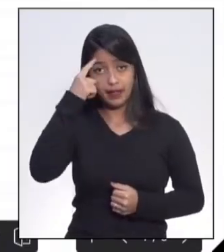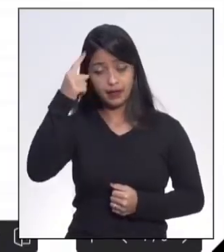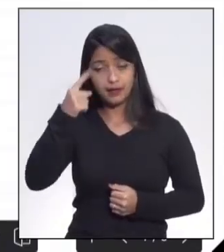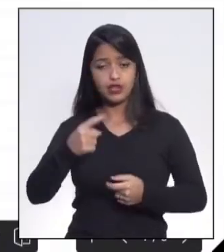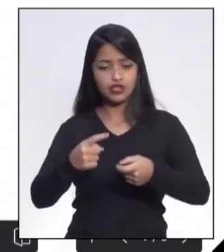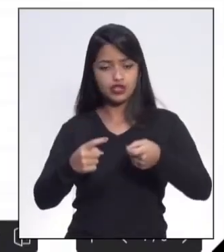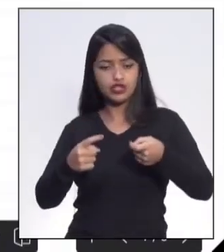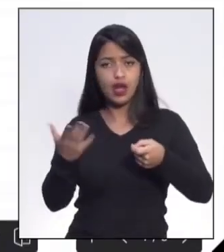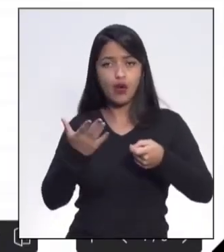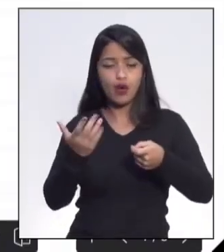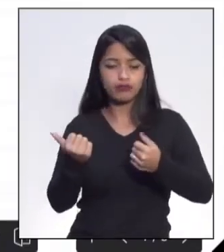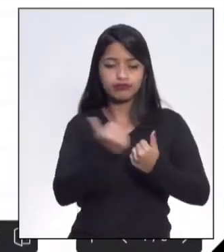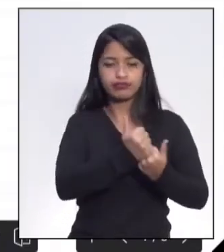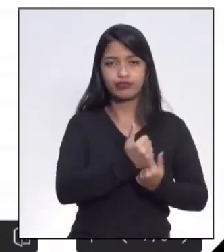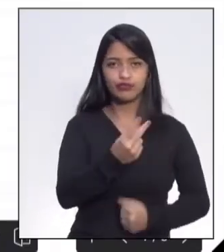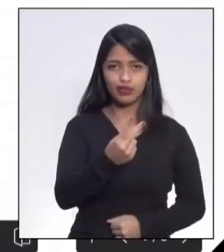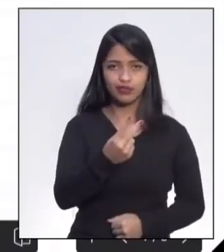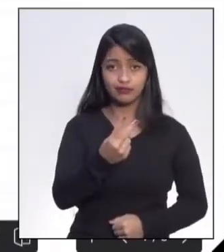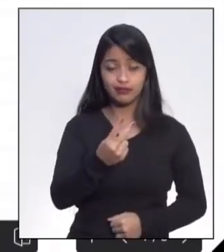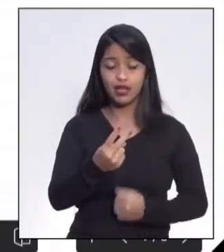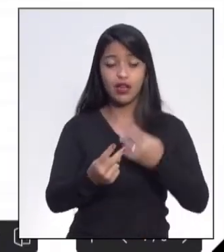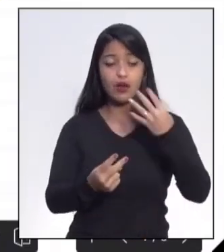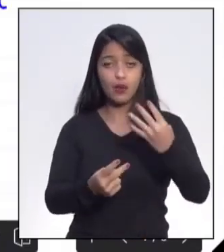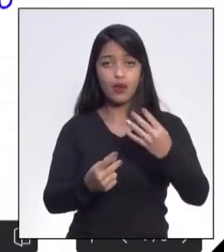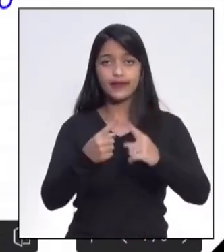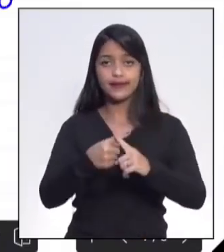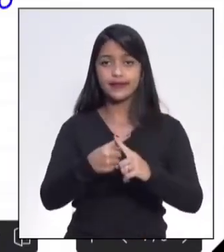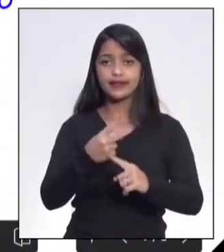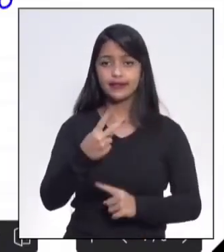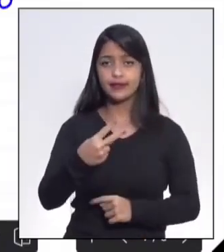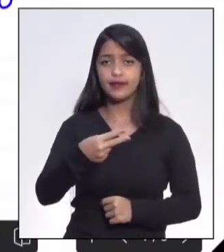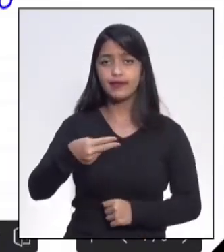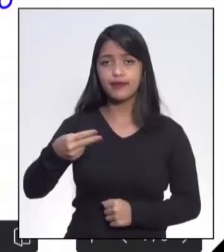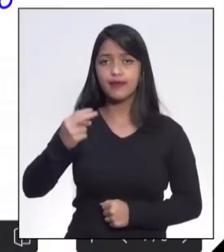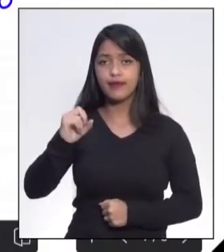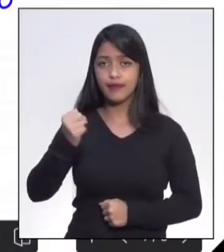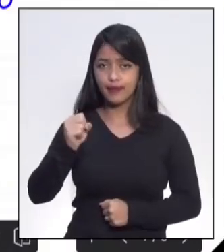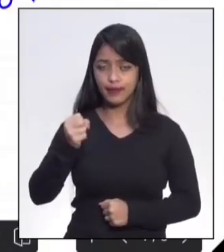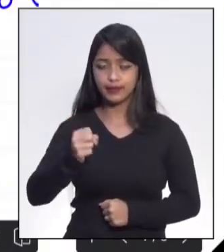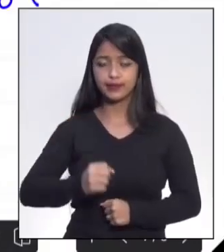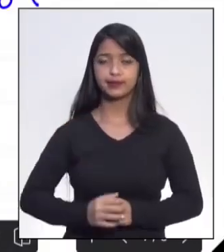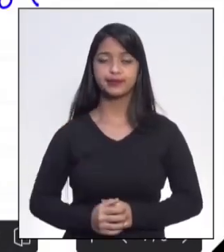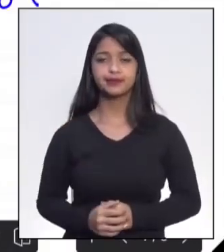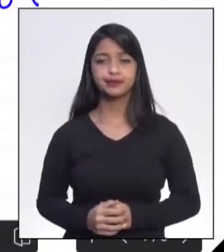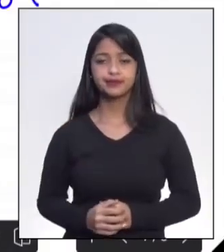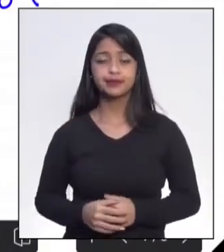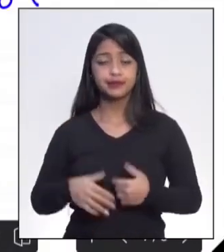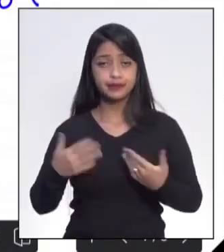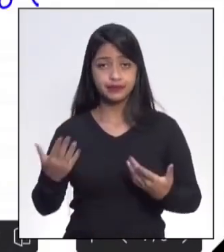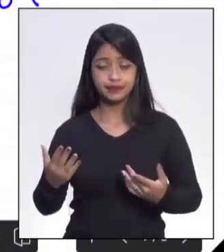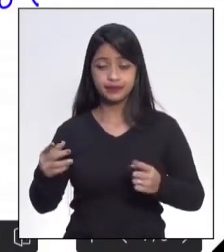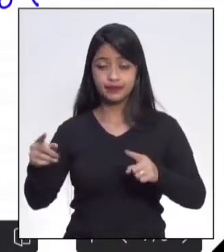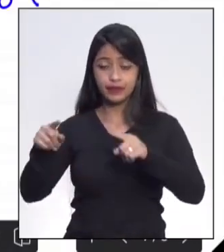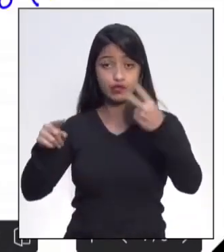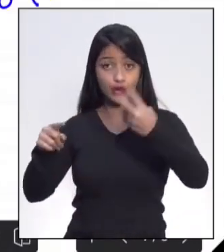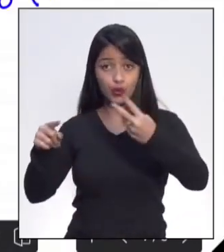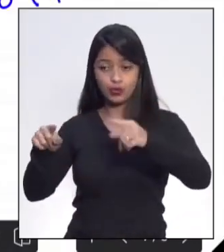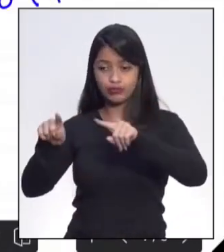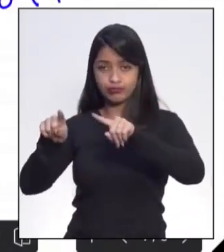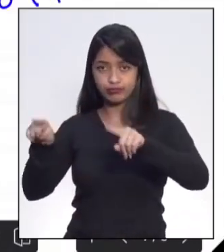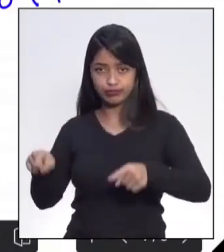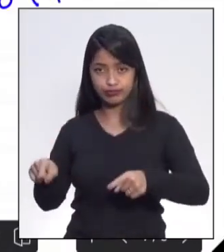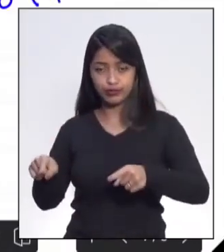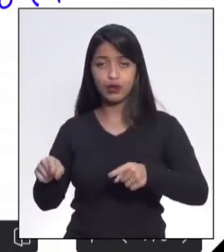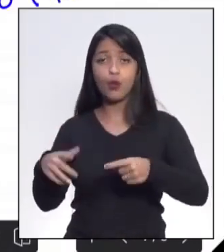ele, que é 2. 4 vezes 2, 8. Então, meu segundo par ordenado é